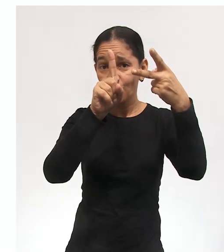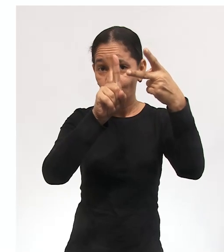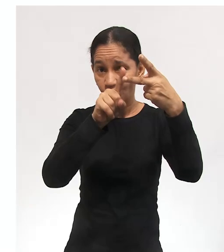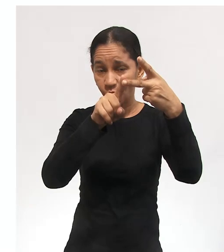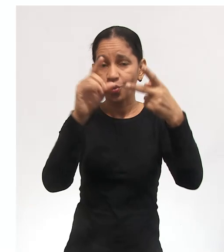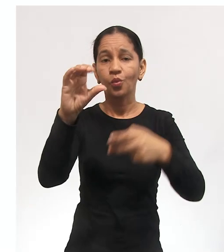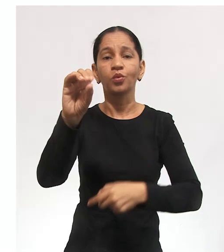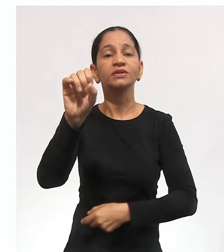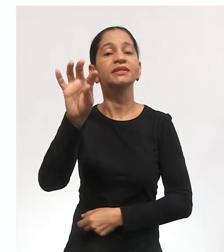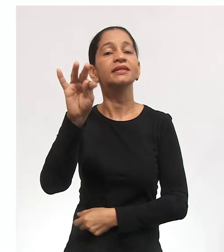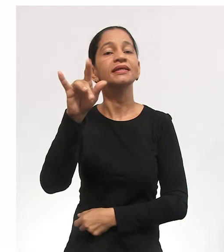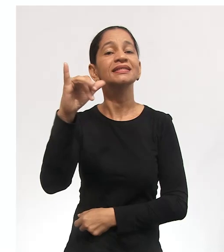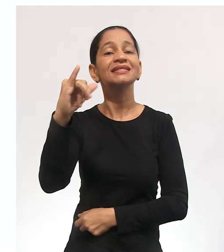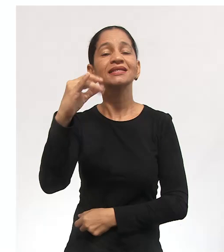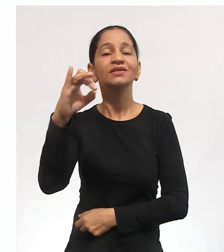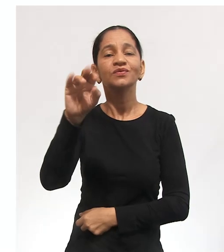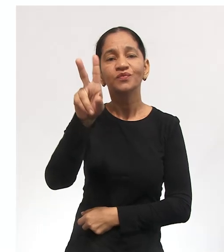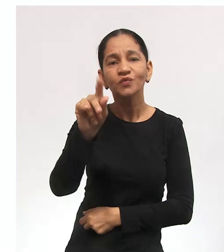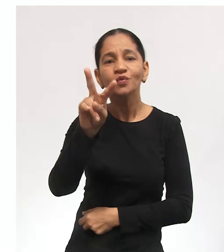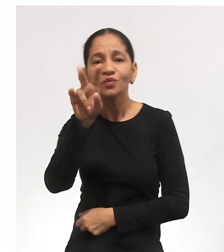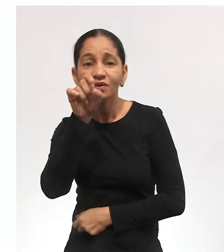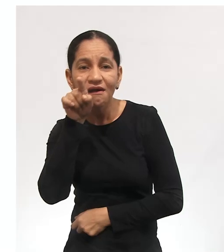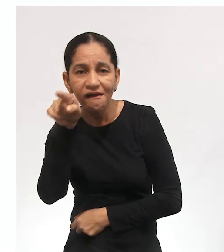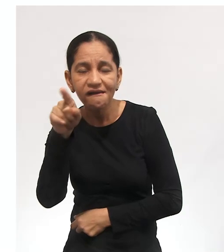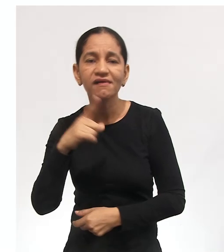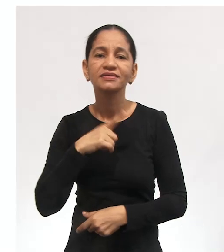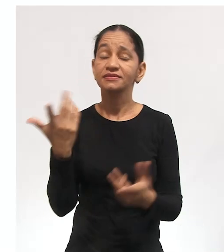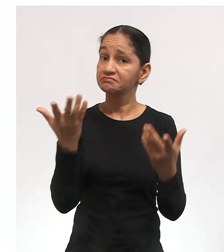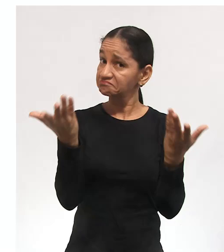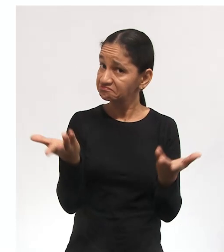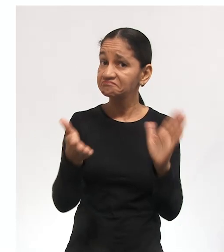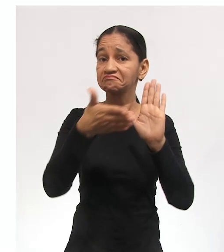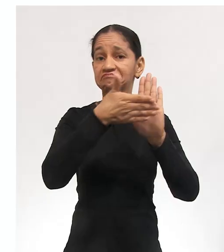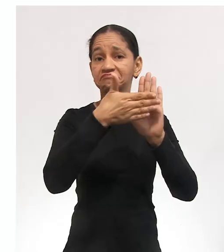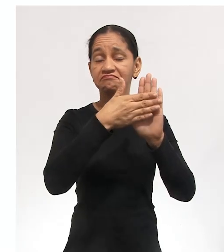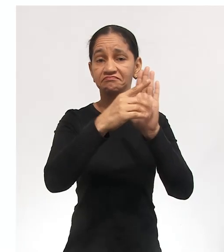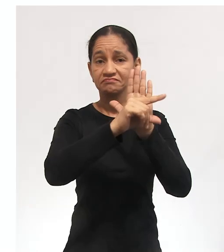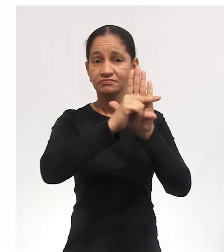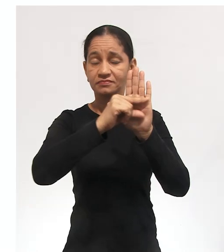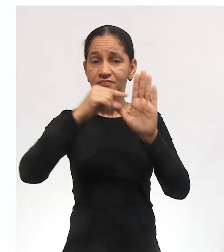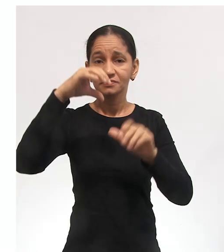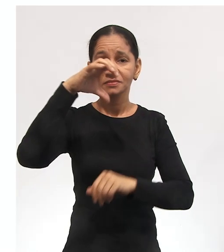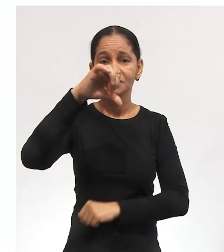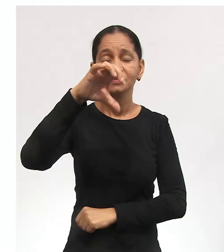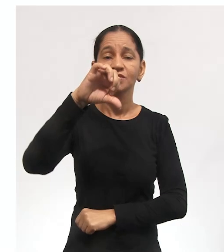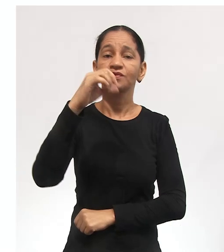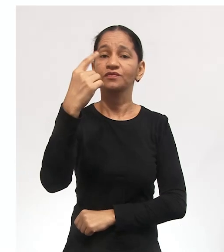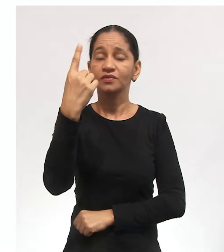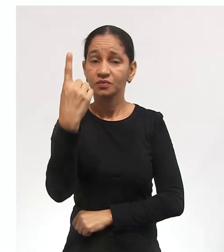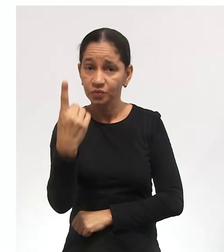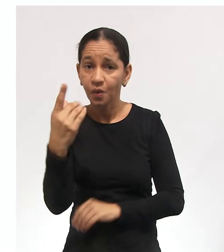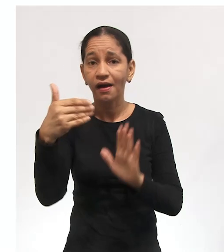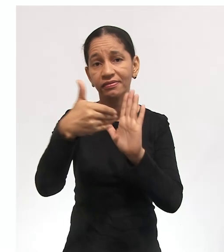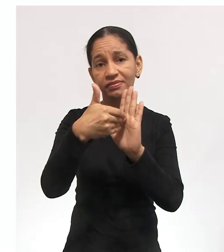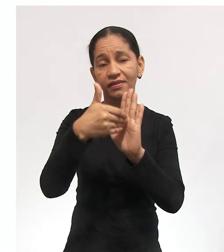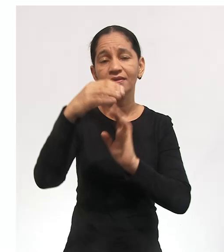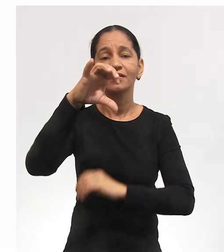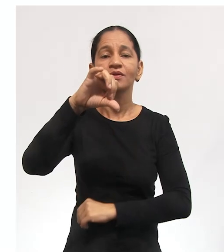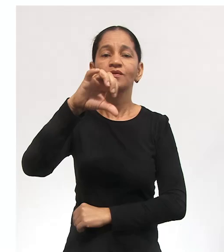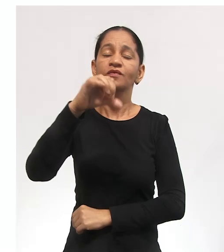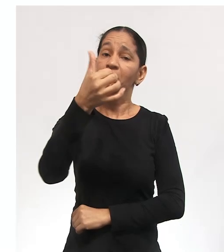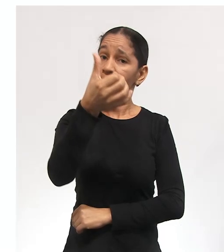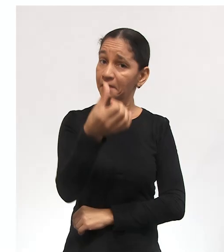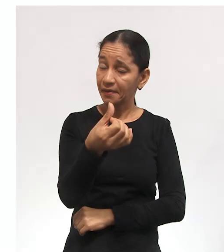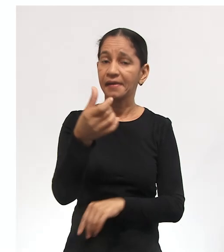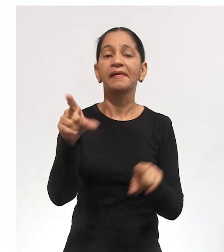na sociedade em contas de participação, prevista no artigo 991 a 996. Também